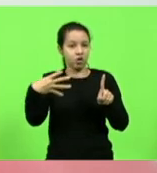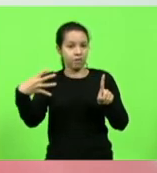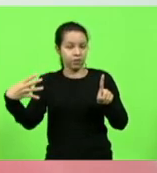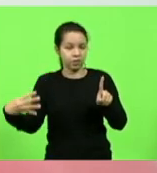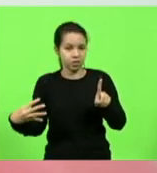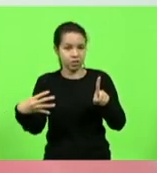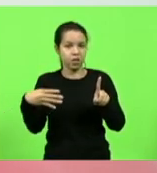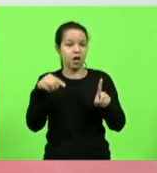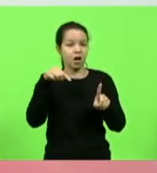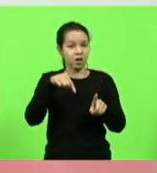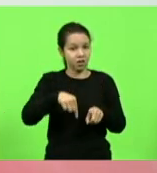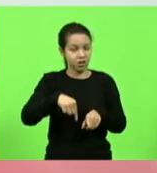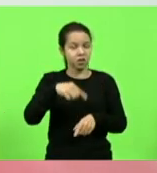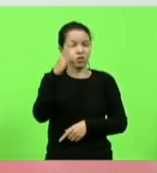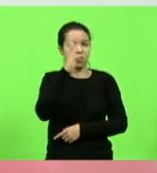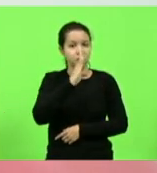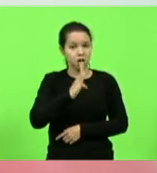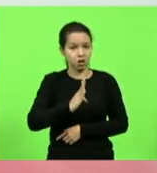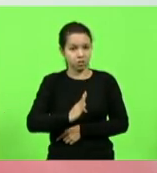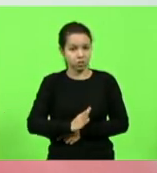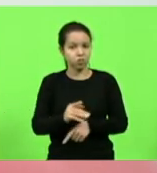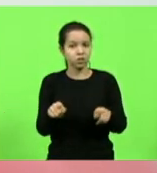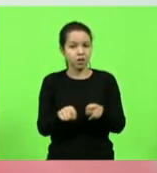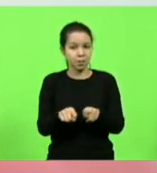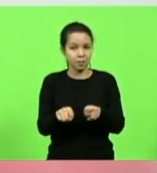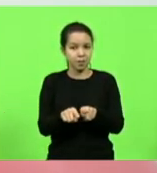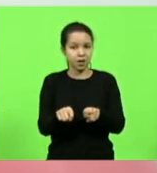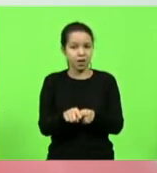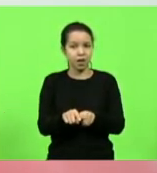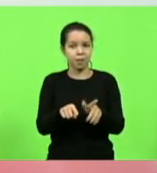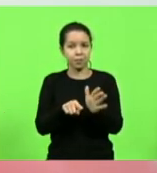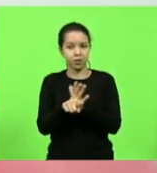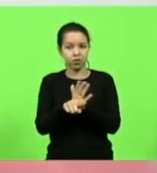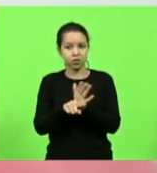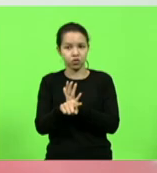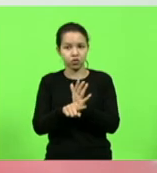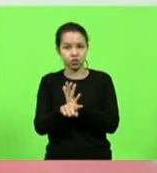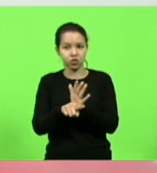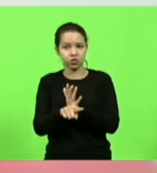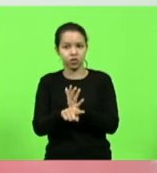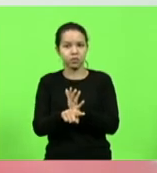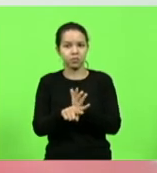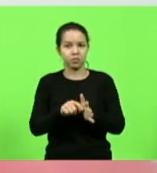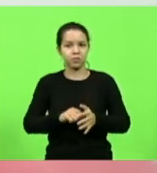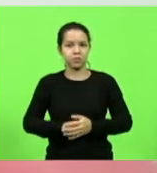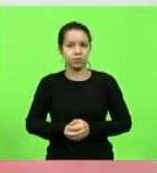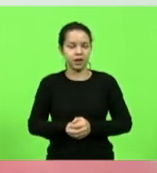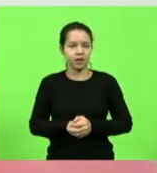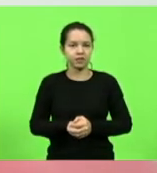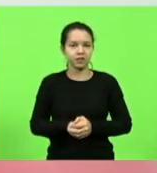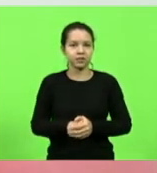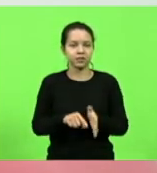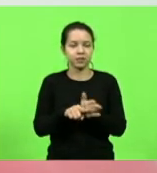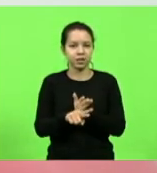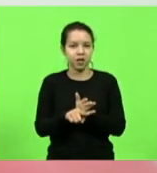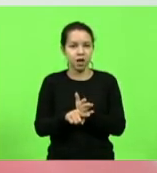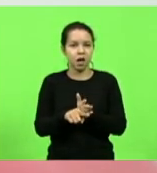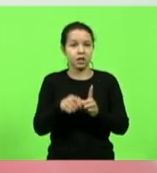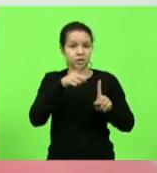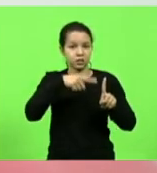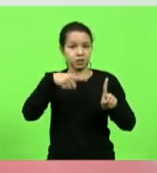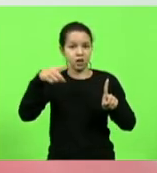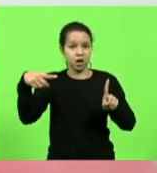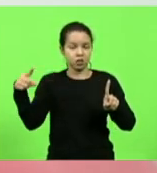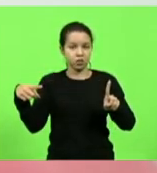LGBTQI+ no Brasil. Também numa pesquisa inédita com base nos dados do Sistema Único de Saúde, mostrou